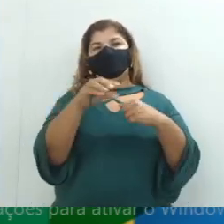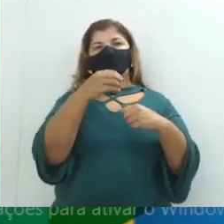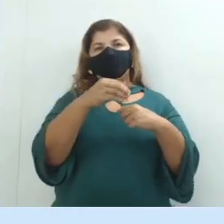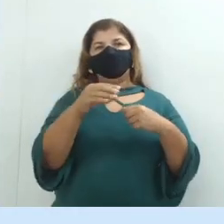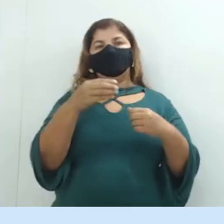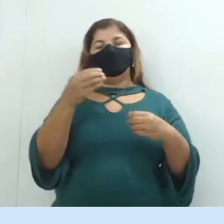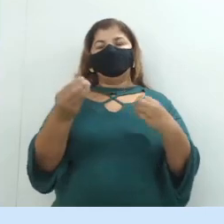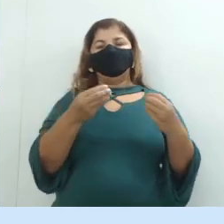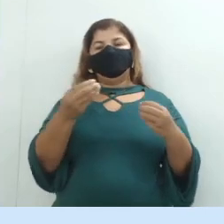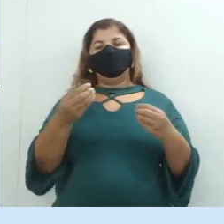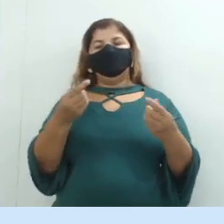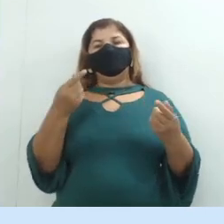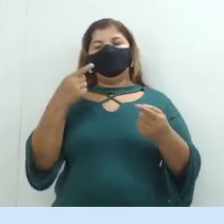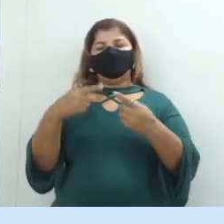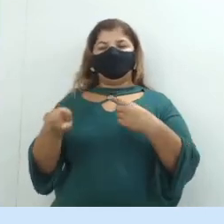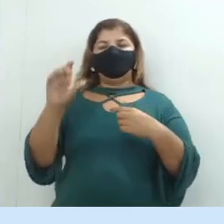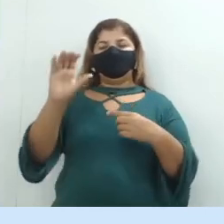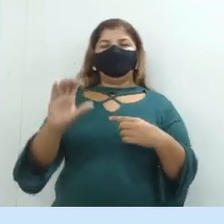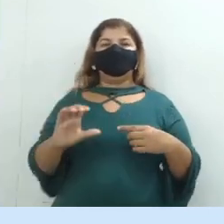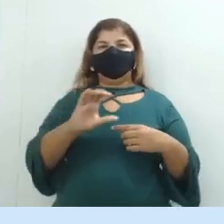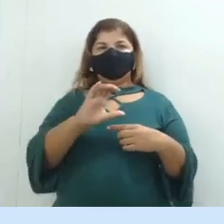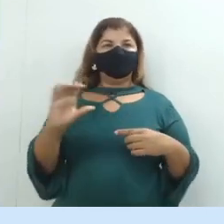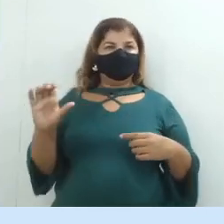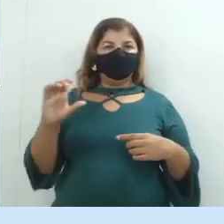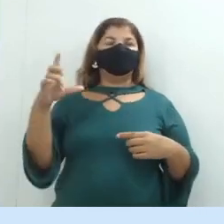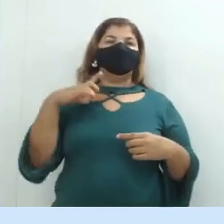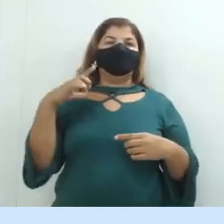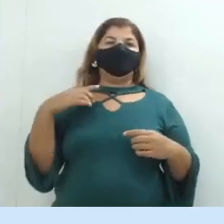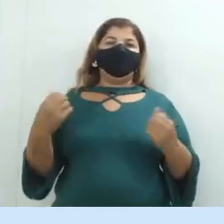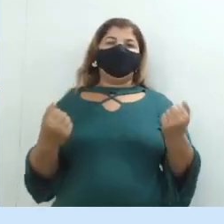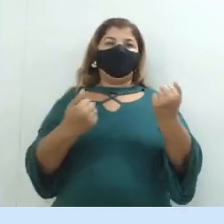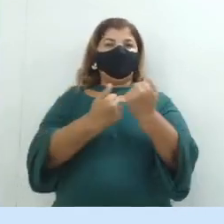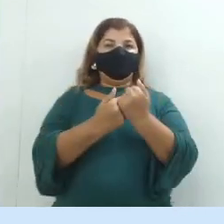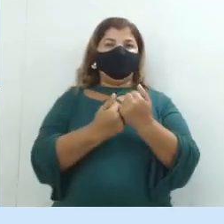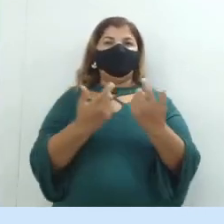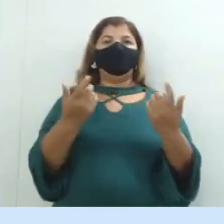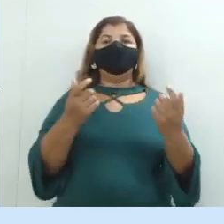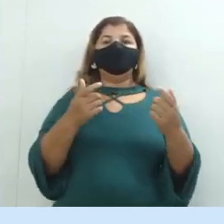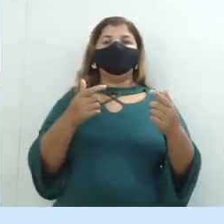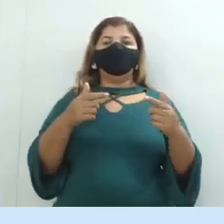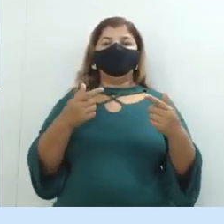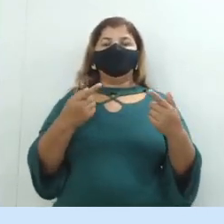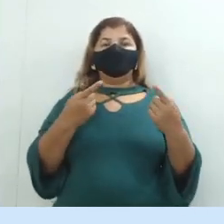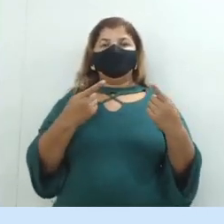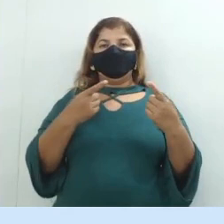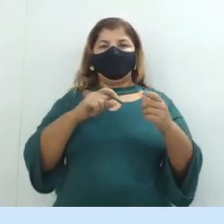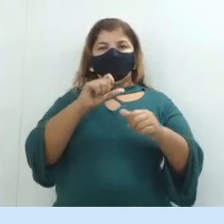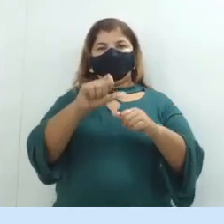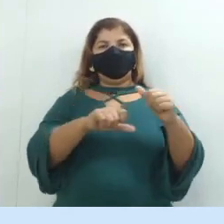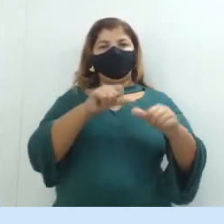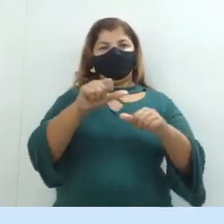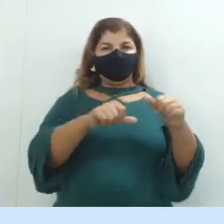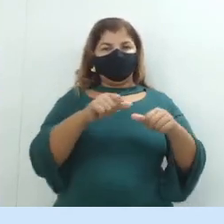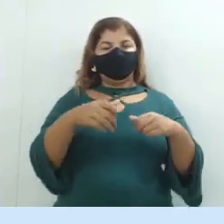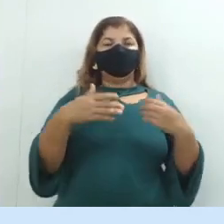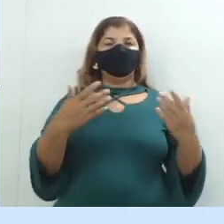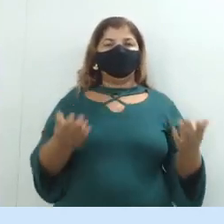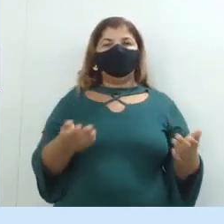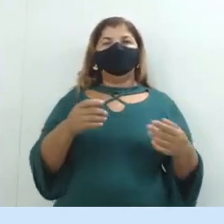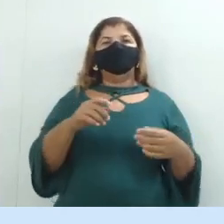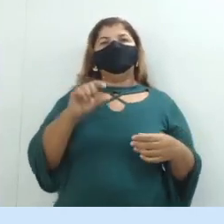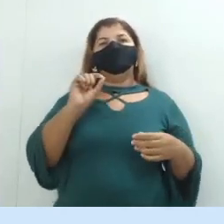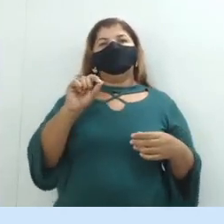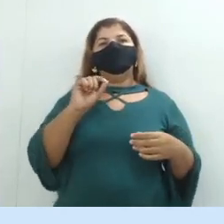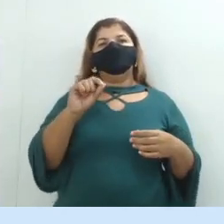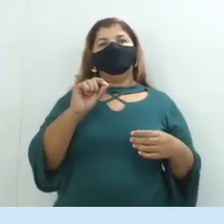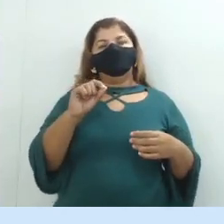ter um contraponto ao catolicismo vigente que apoiava o outro lado da revolução. E dentre as muitas coisas que o